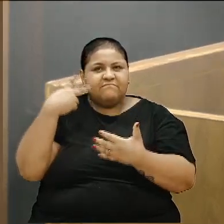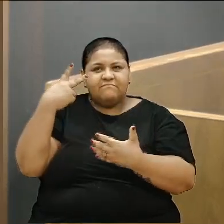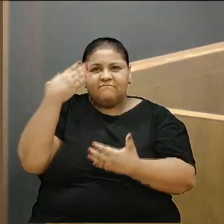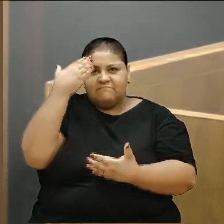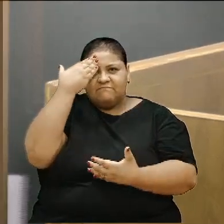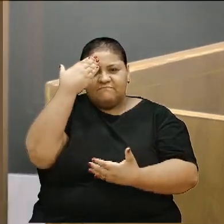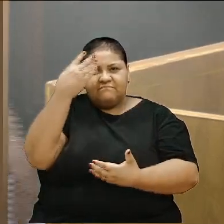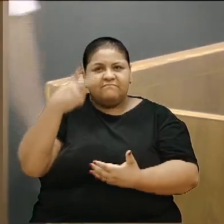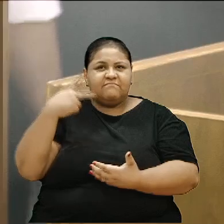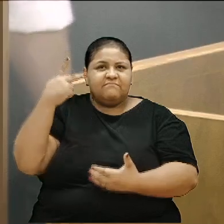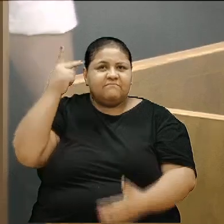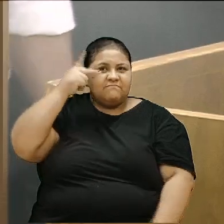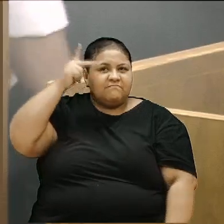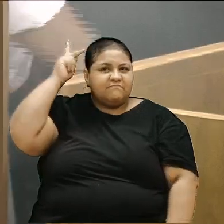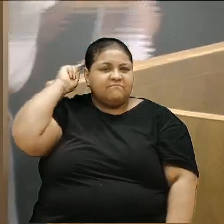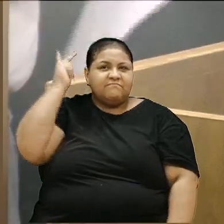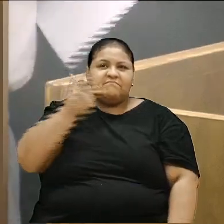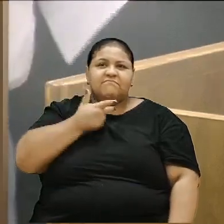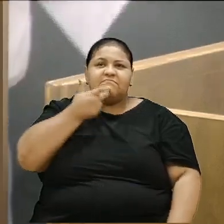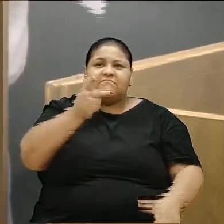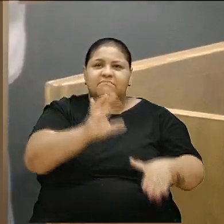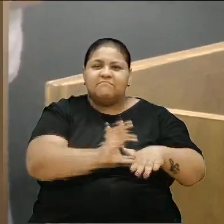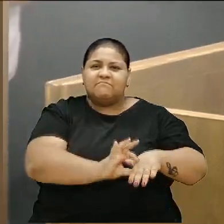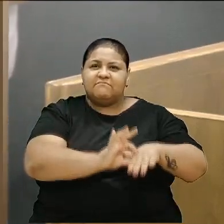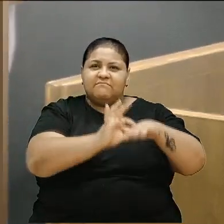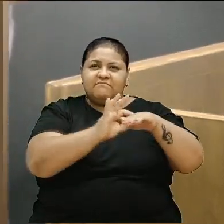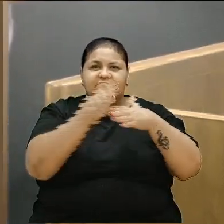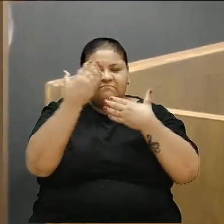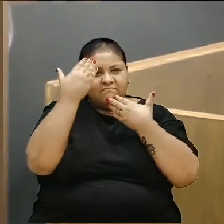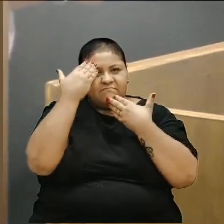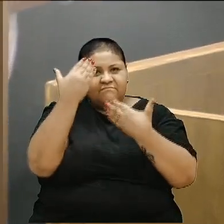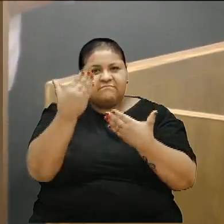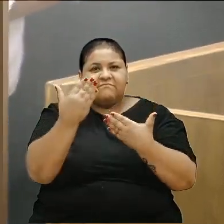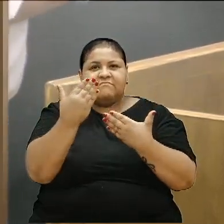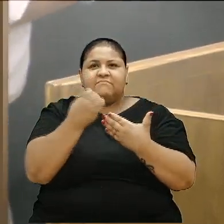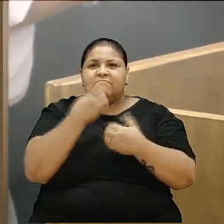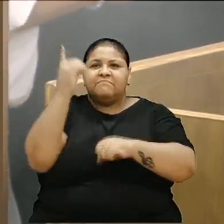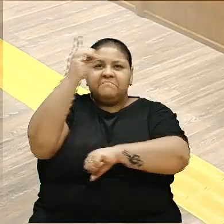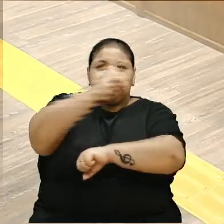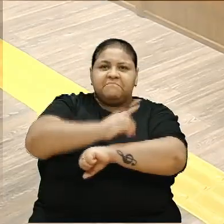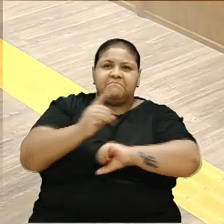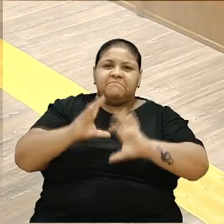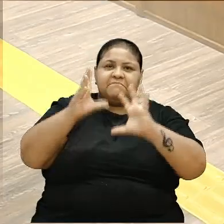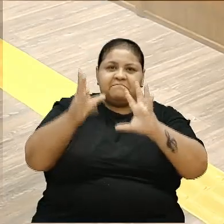obrigado, vereador Iago, pela declaração de líder. Meu muito obrigado e bom dia a todos.